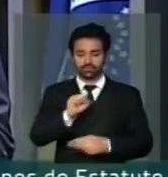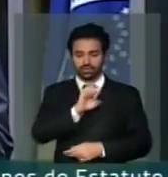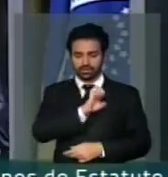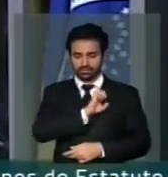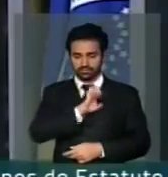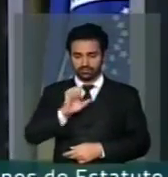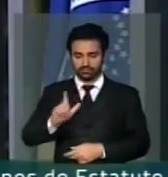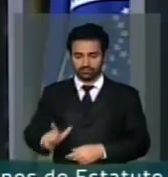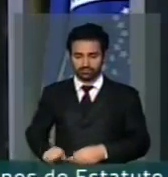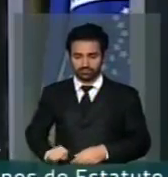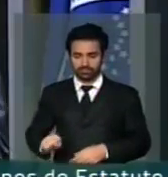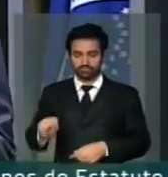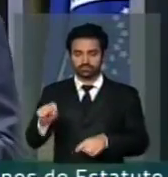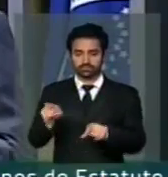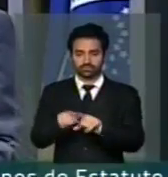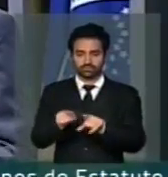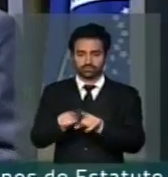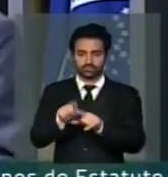mortes